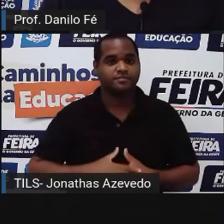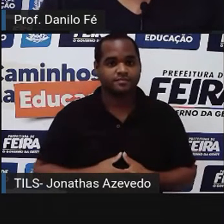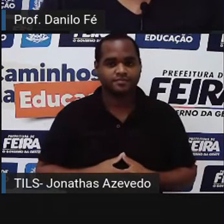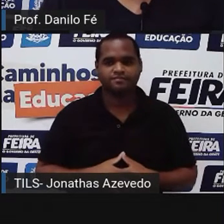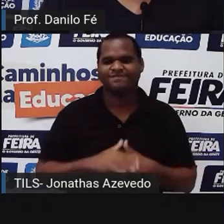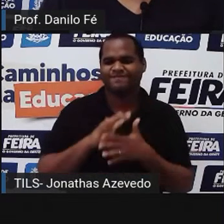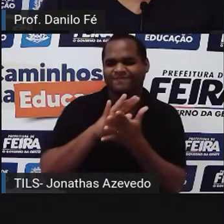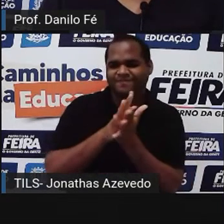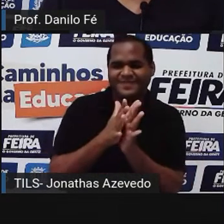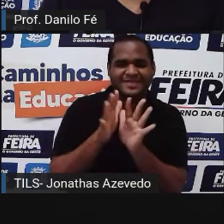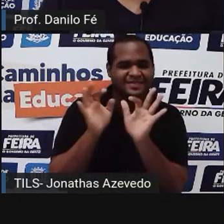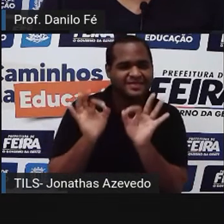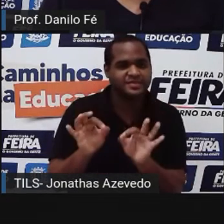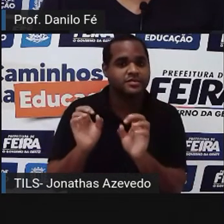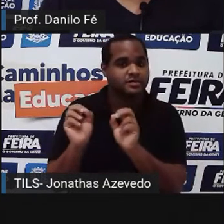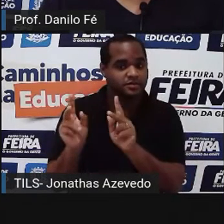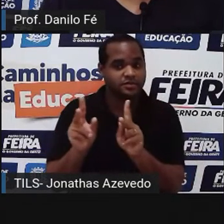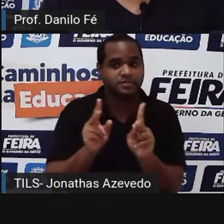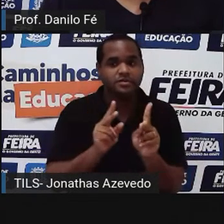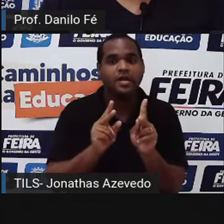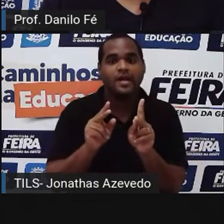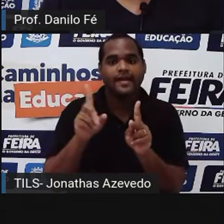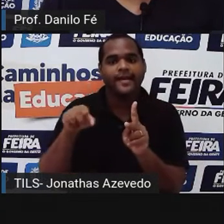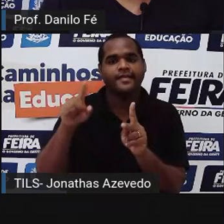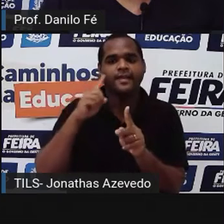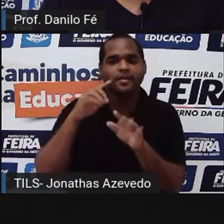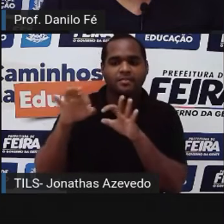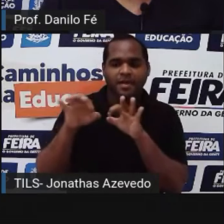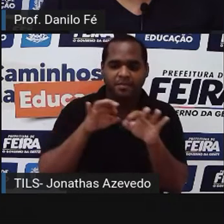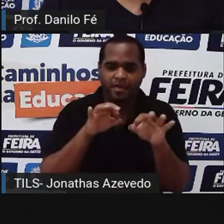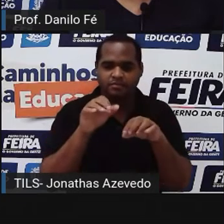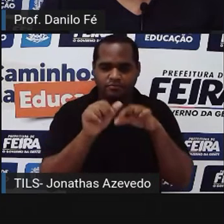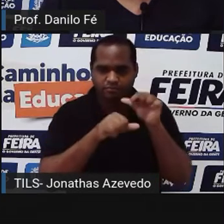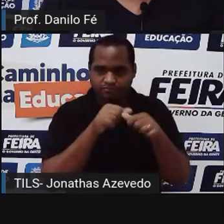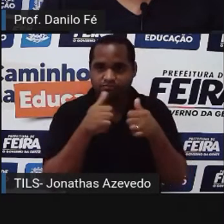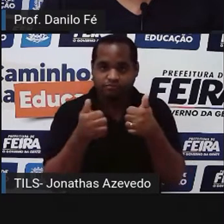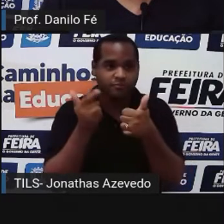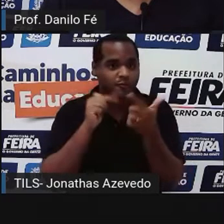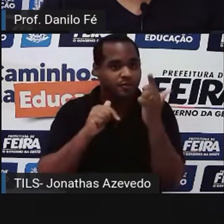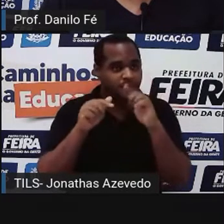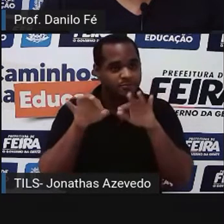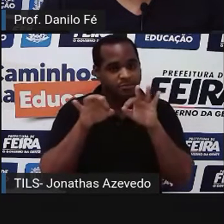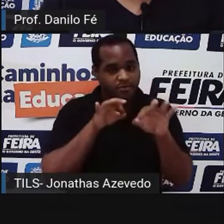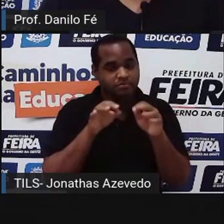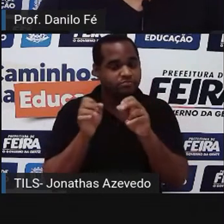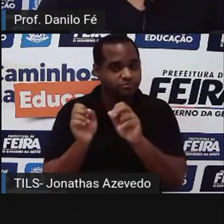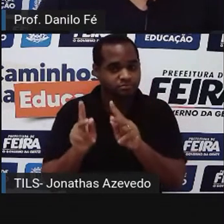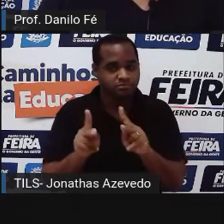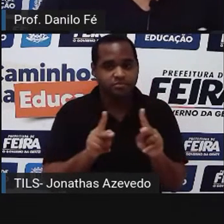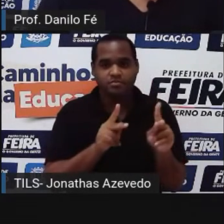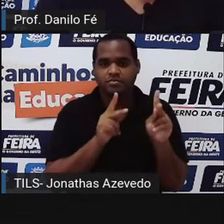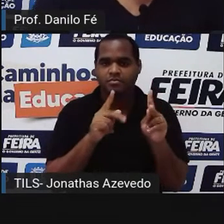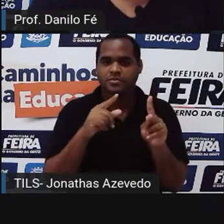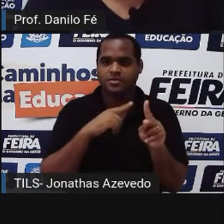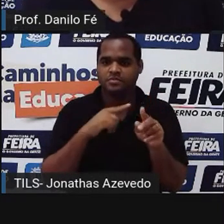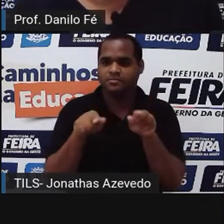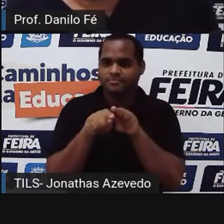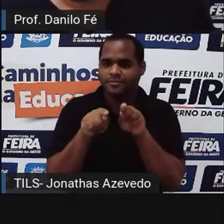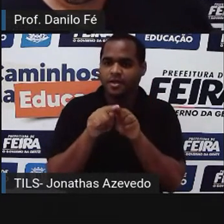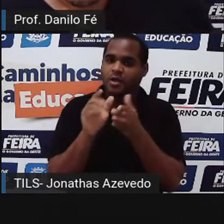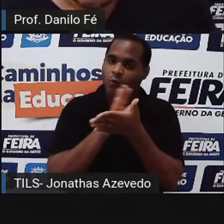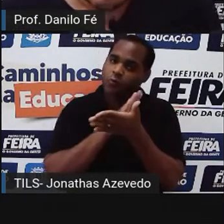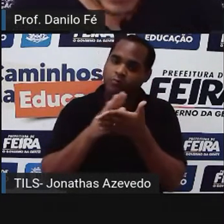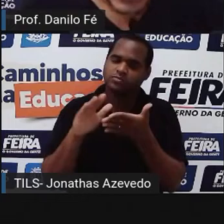humilhar Stalin. E aí os russos conseguiram organizar uma resistência, contando inclusive com frio. Uma das resistências